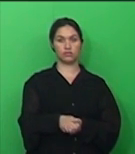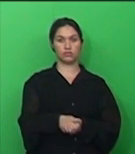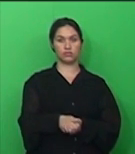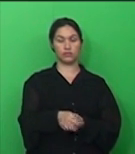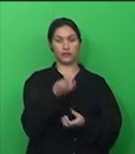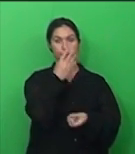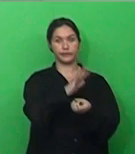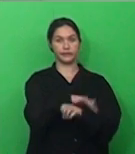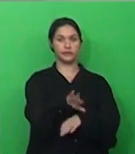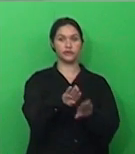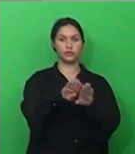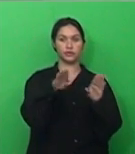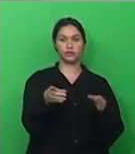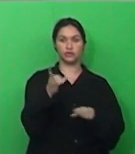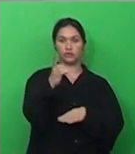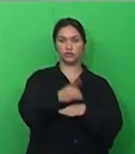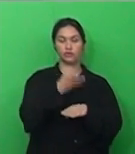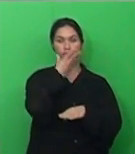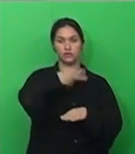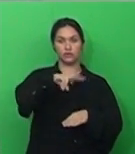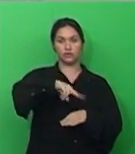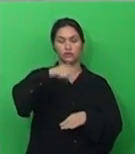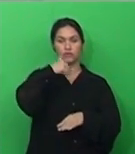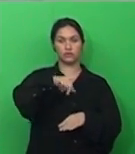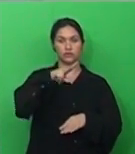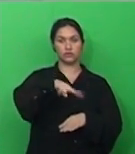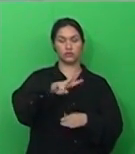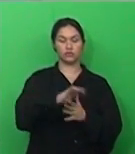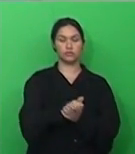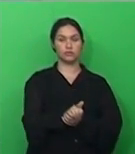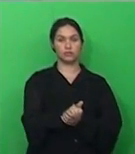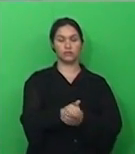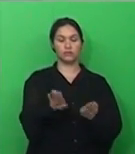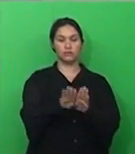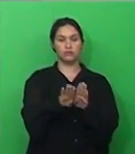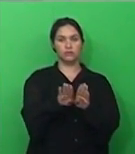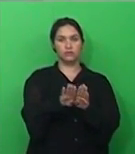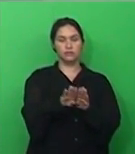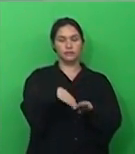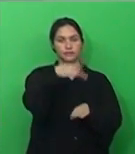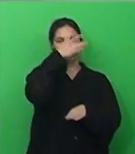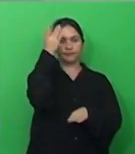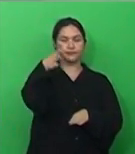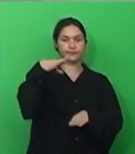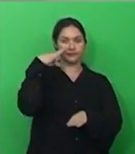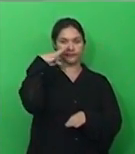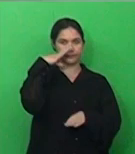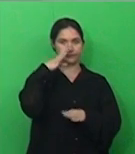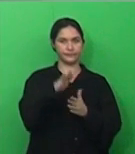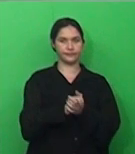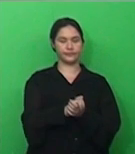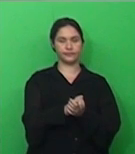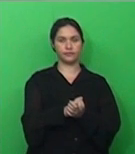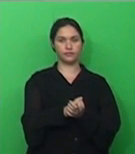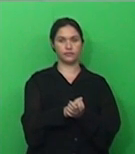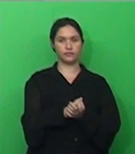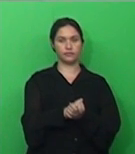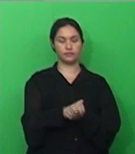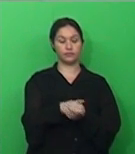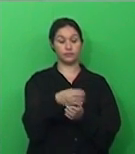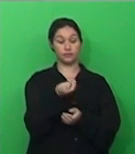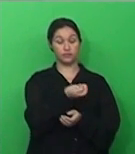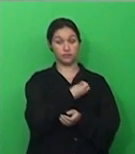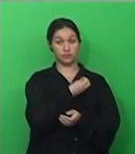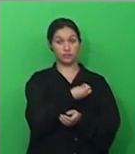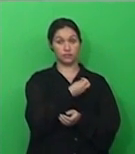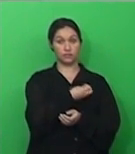Boa noite, membros da mesa, nobres vereadores, vereadora, público que nos assiste, público presente,